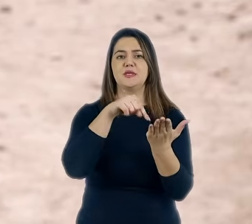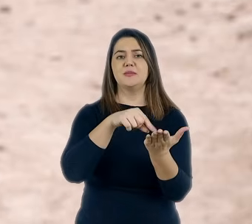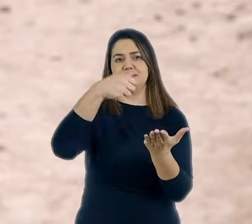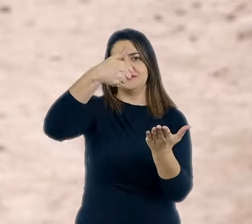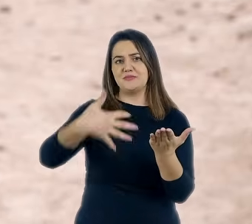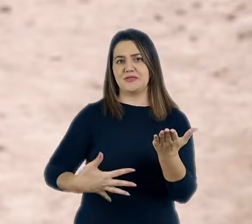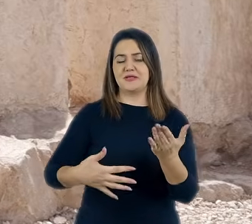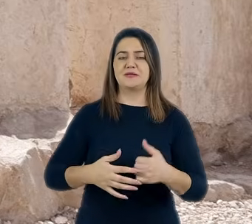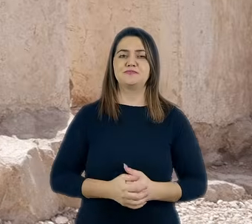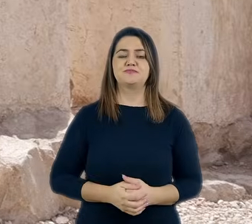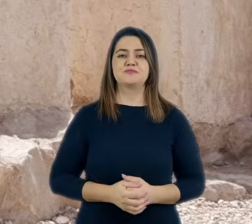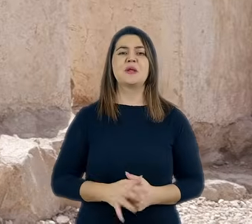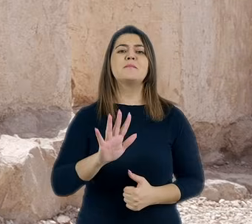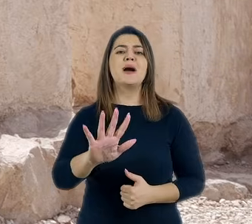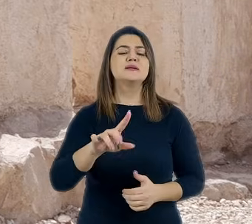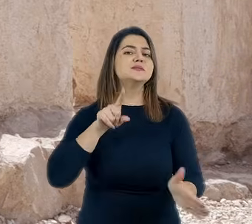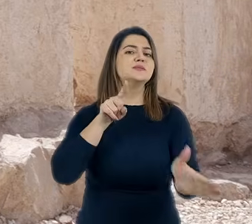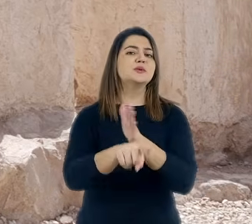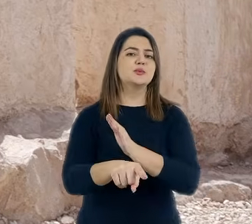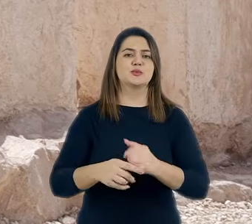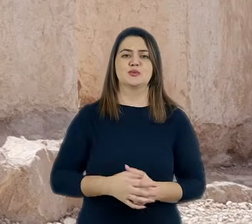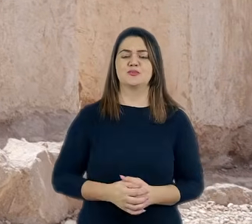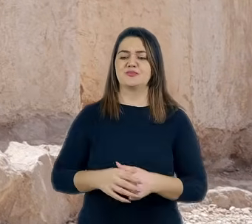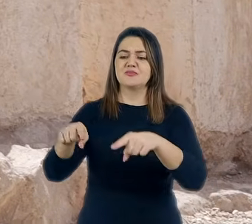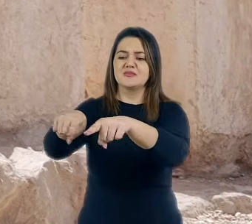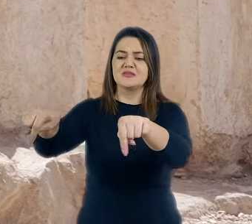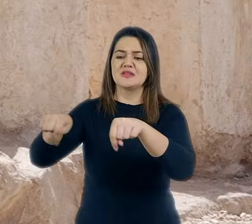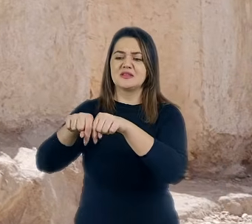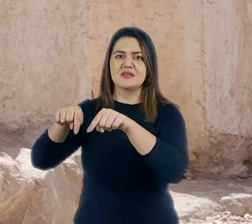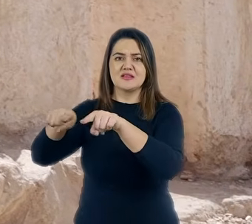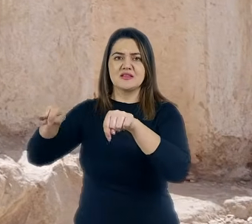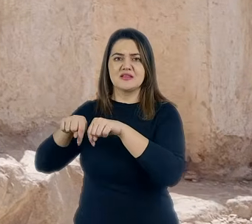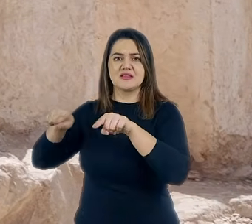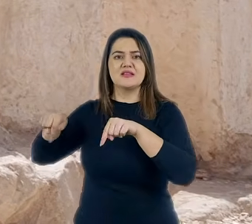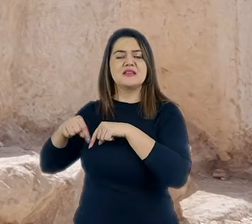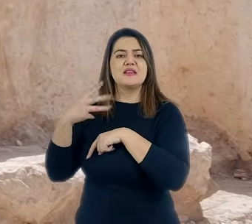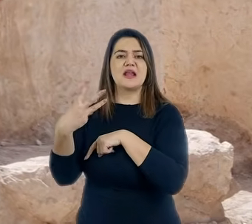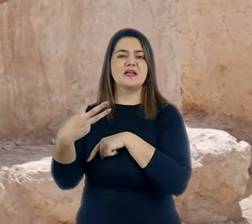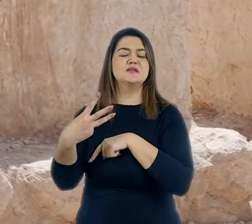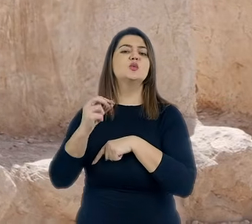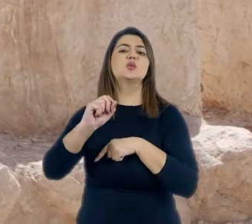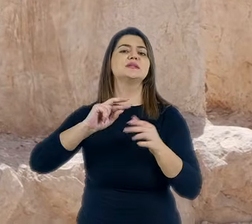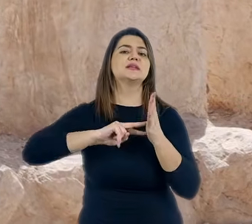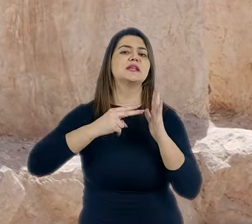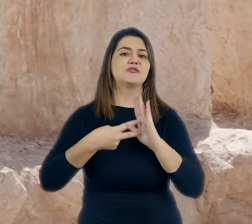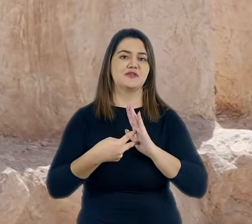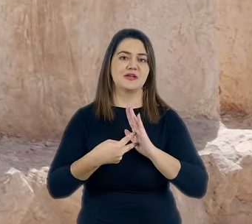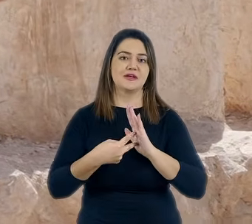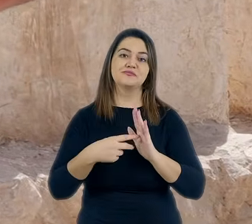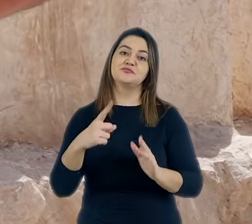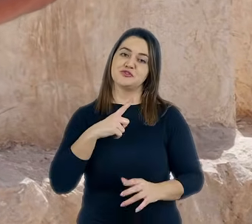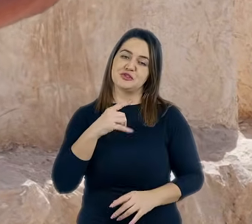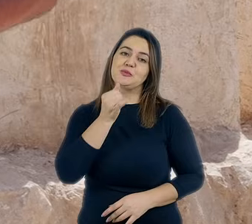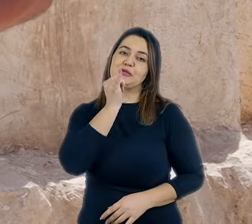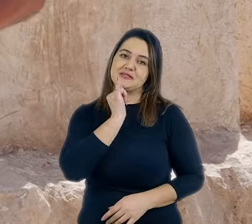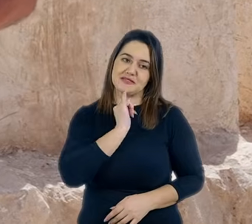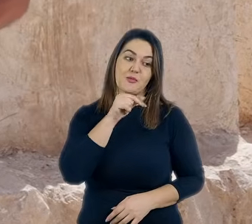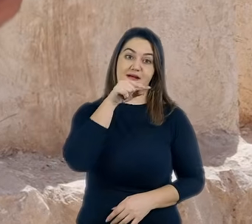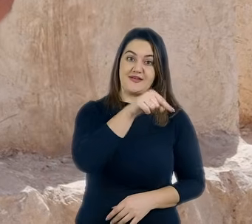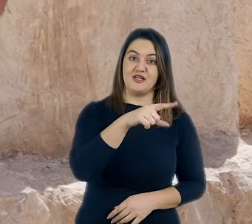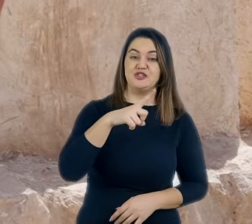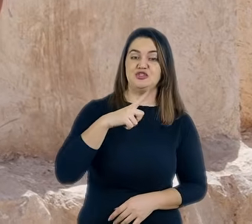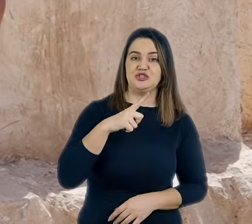Bíblia apresenta. O que eram esses cômodos que ficavam aqui à entrada da cidade? Bem, aqui você tinha a